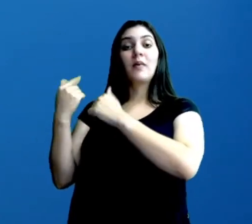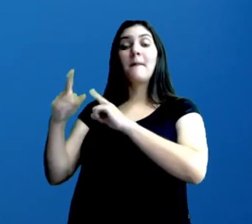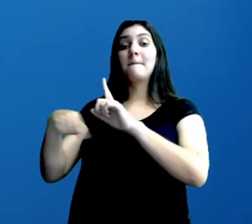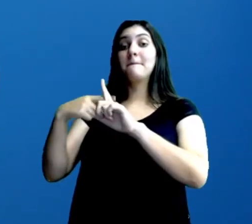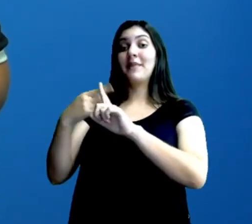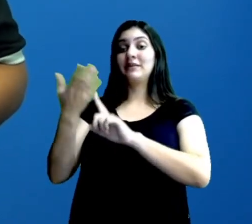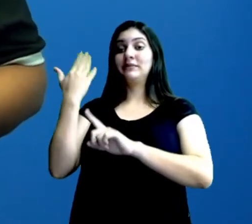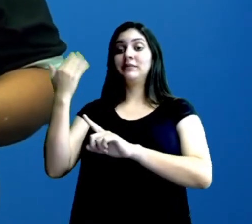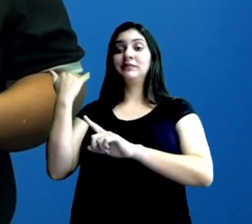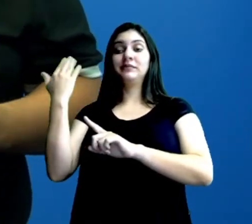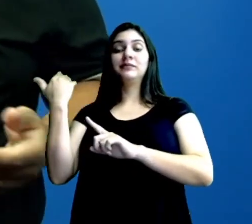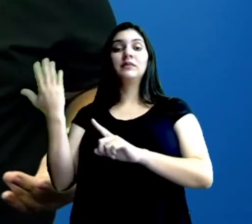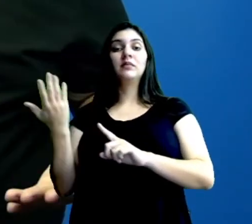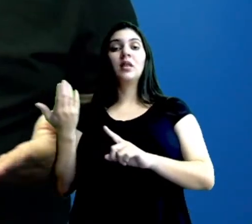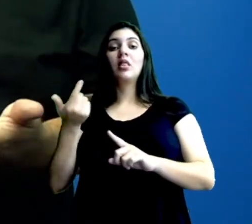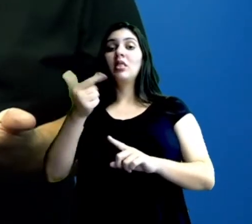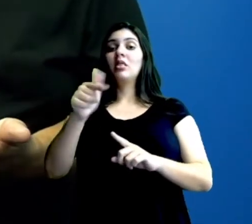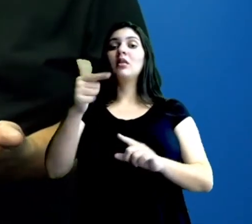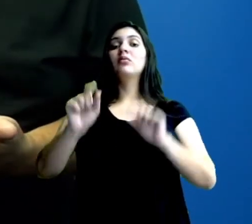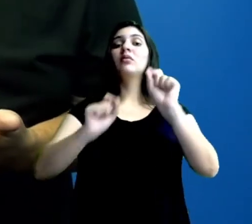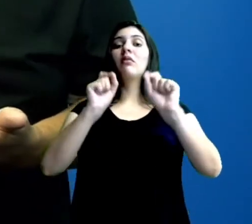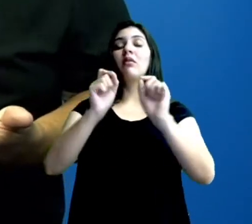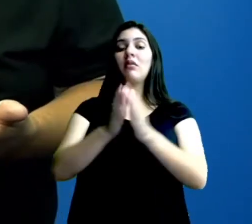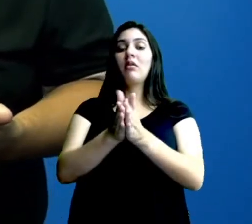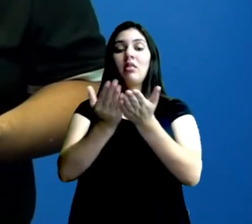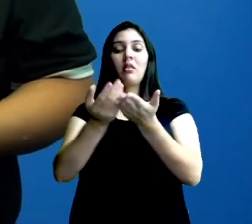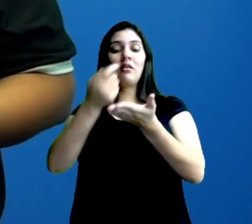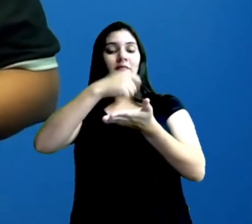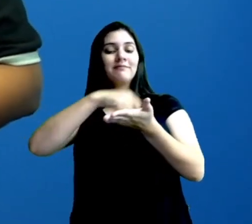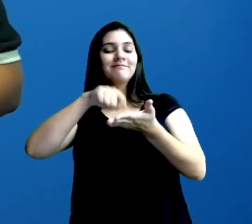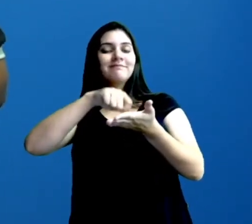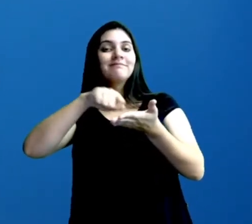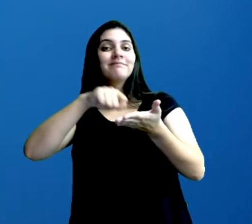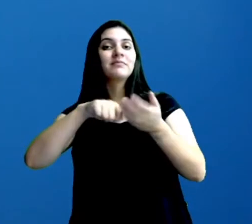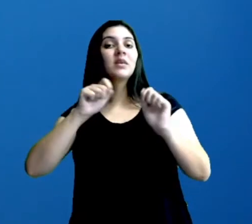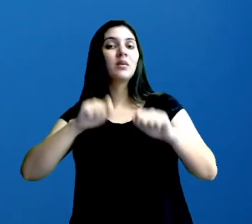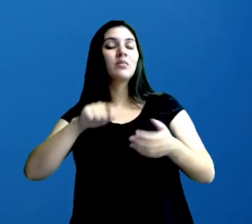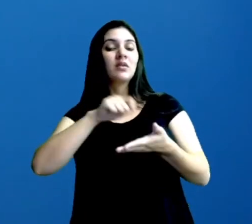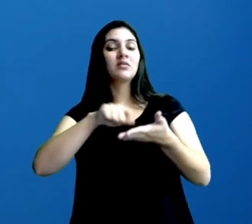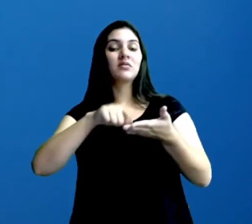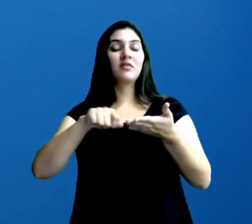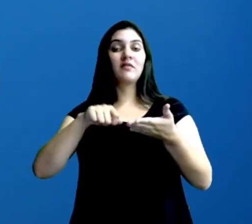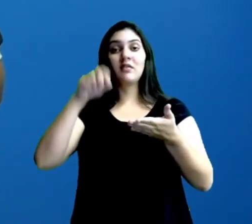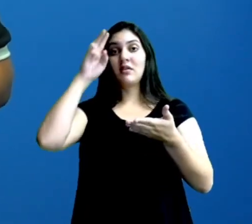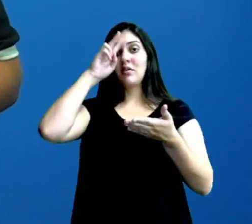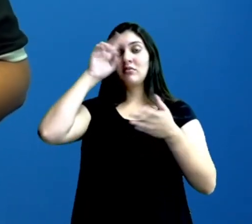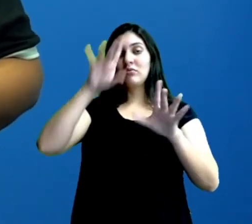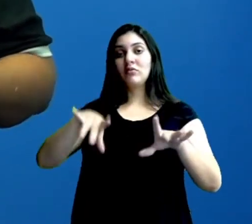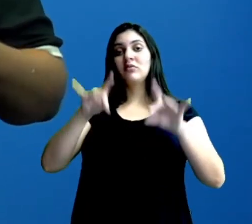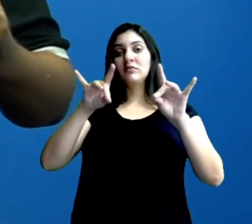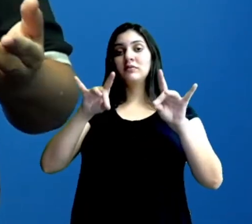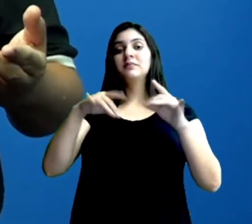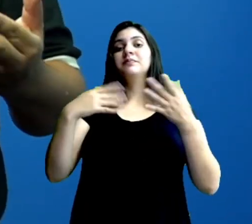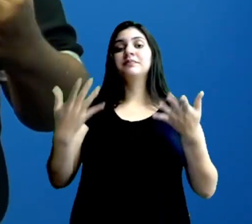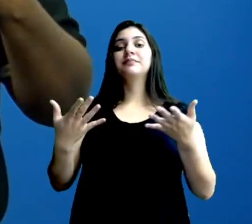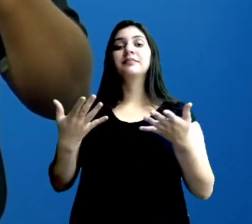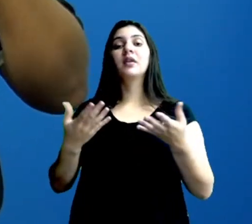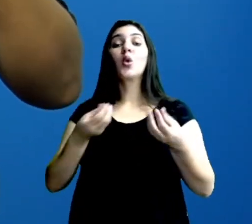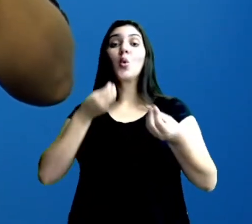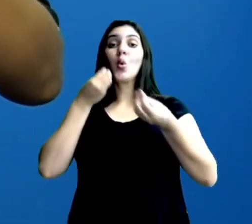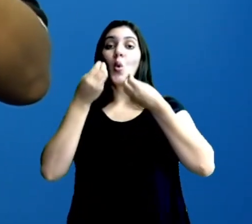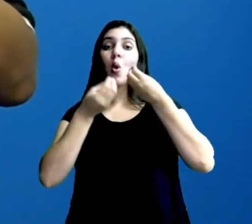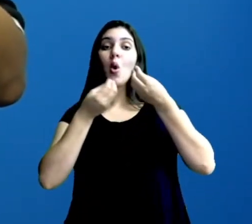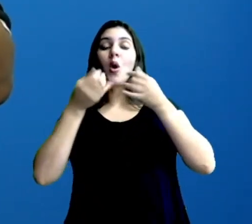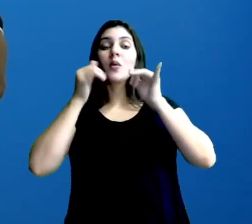tempos antigos, muitas vezes não tinham livros para escrever esses contos de fada, tá bom? Então, eles eram passados